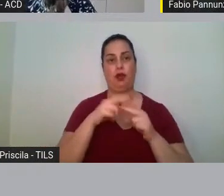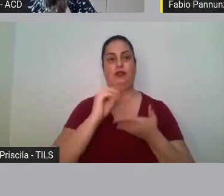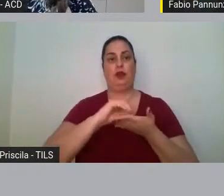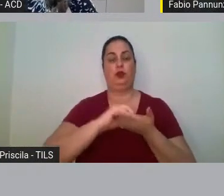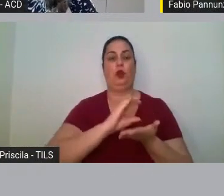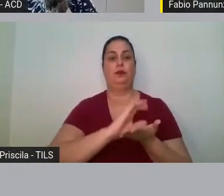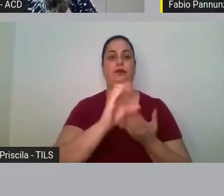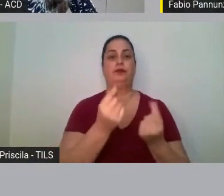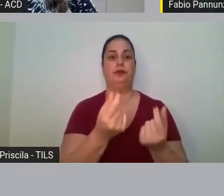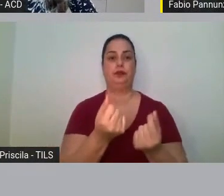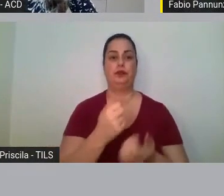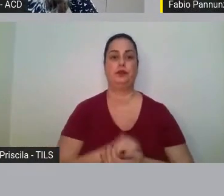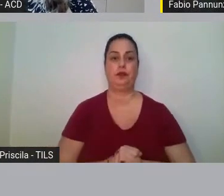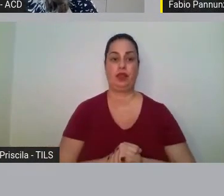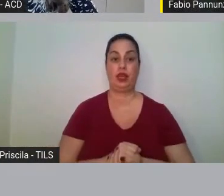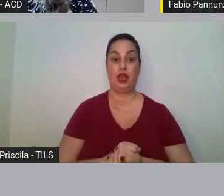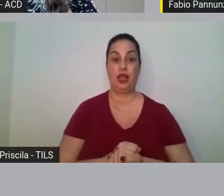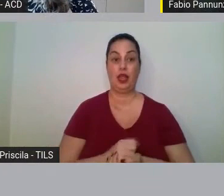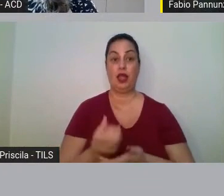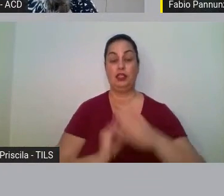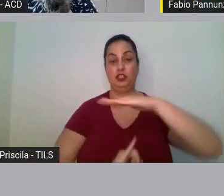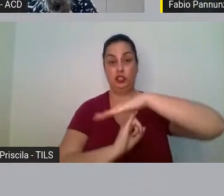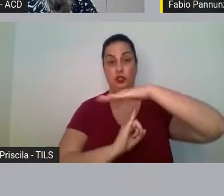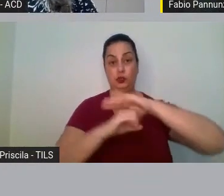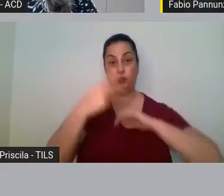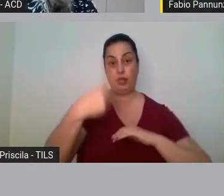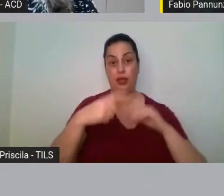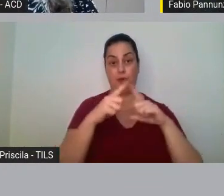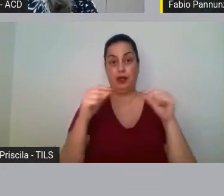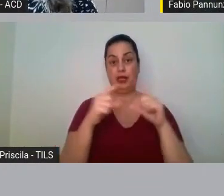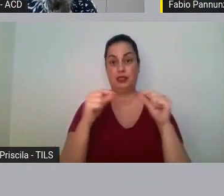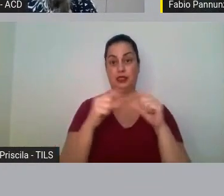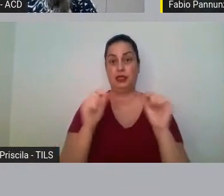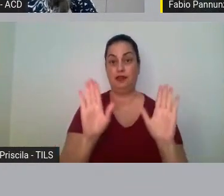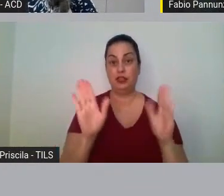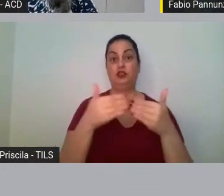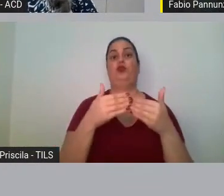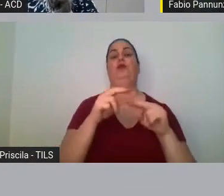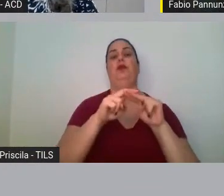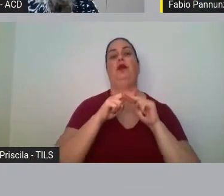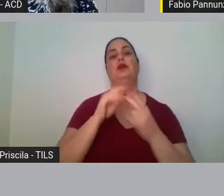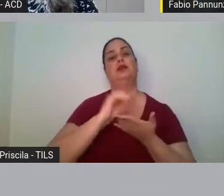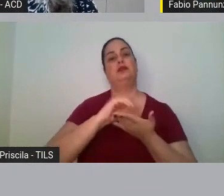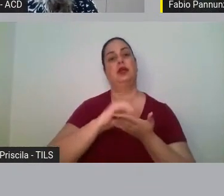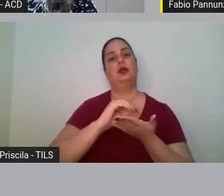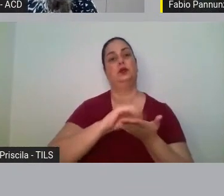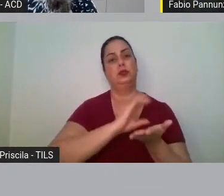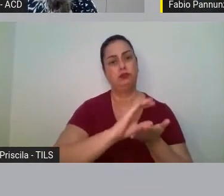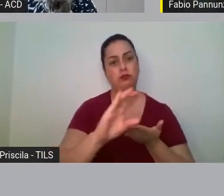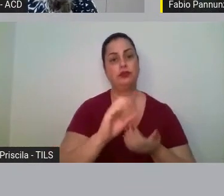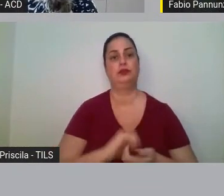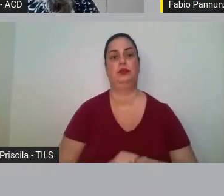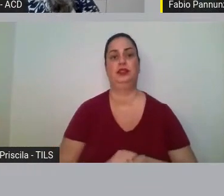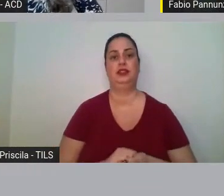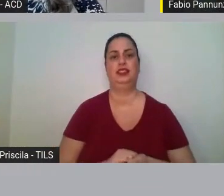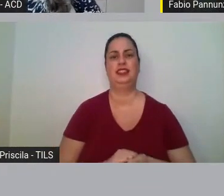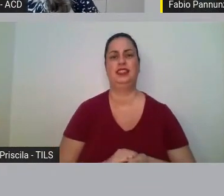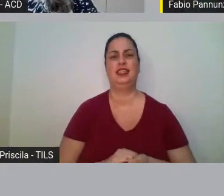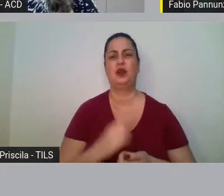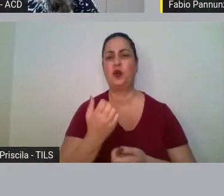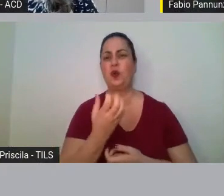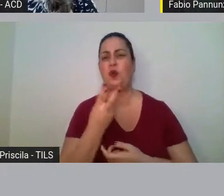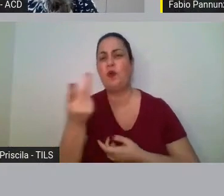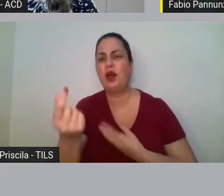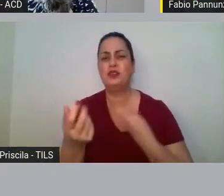Federal, que foi fechado aqui em Brasília por falta de verba. Quantos talentos desperdiçados, quantos jovens tendo